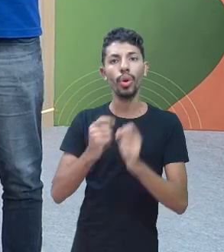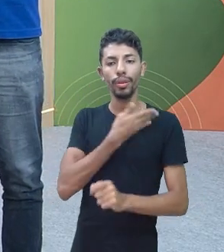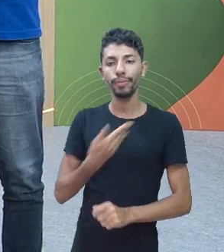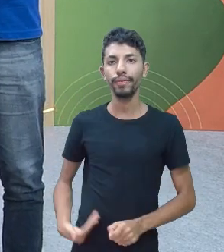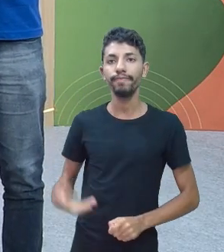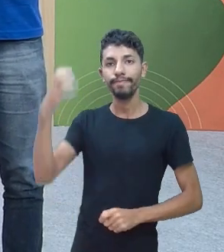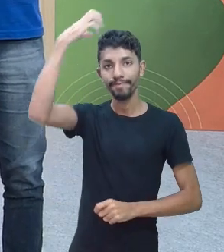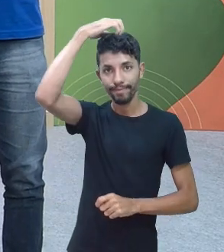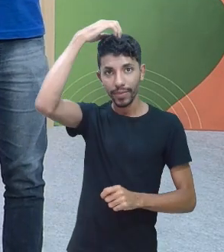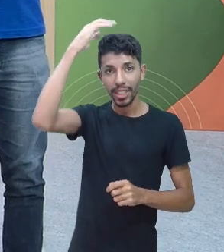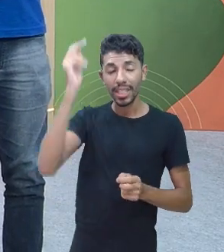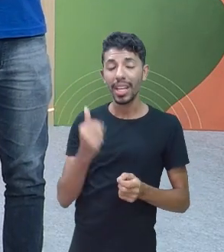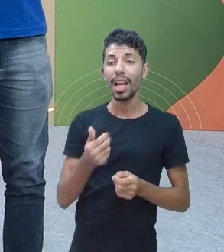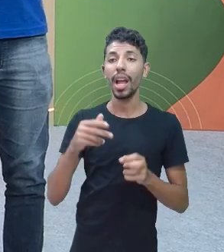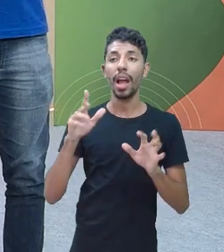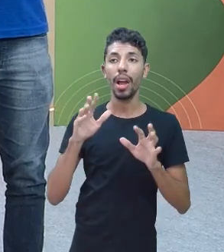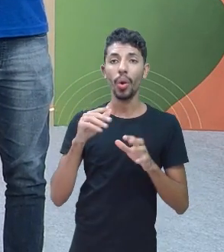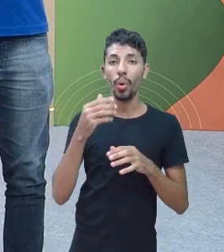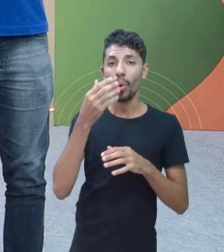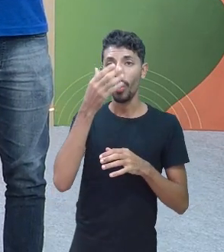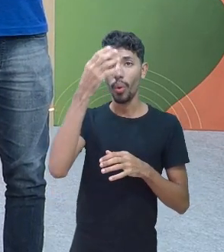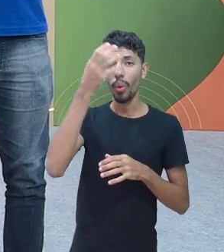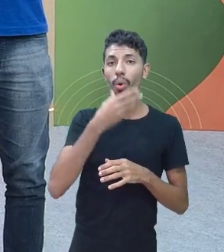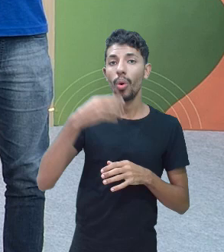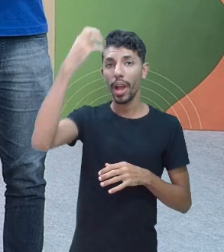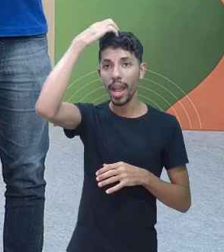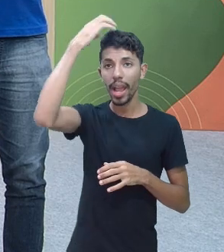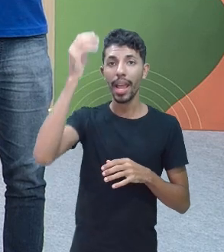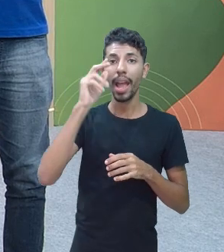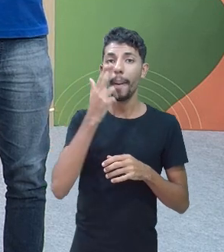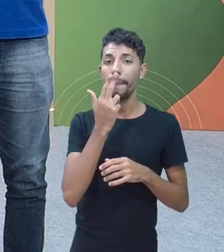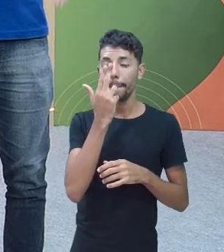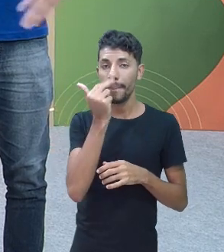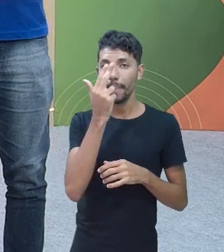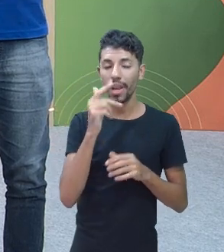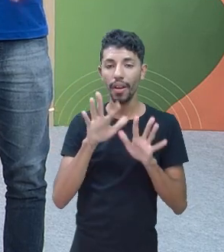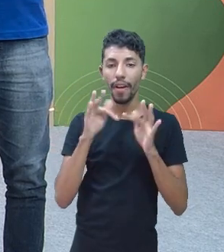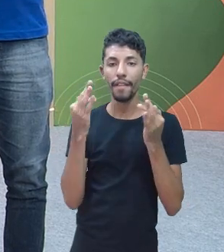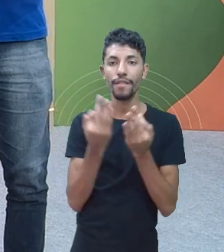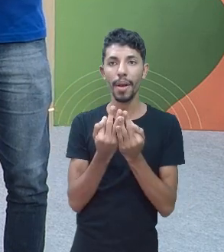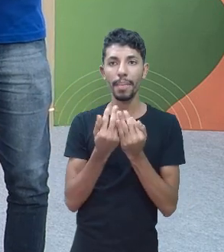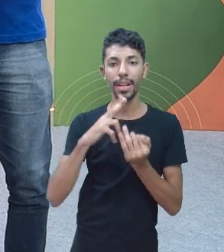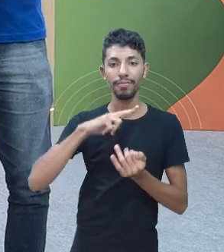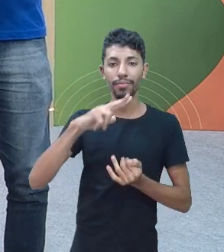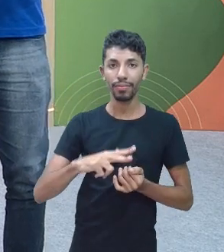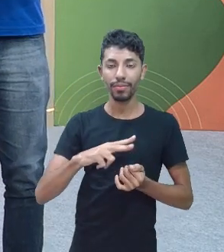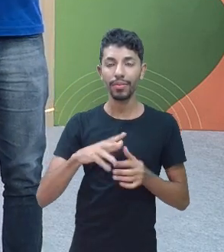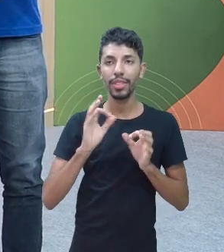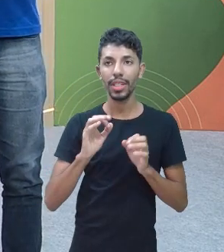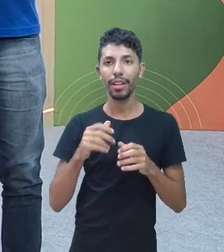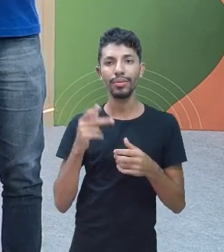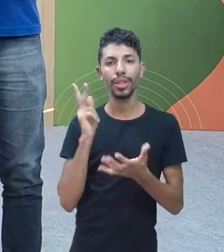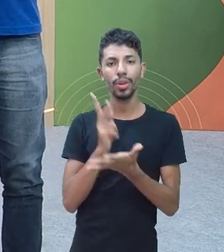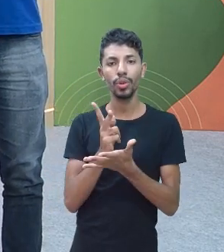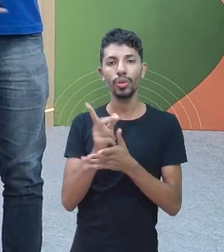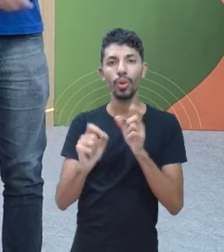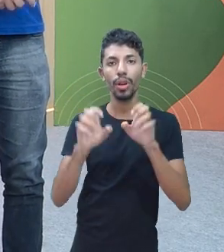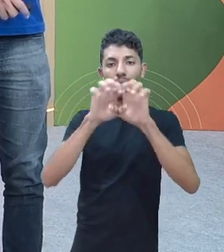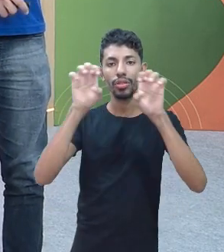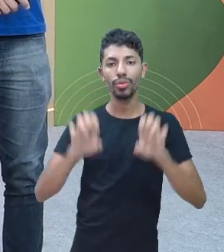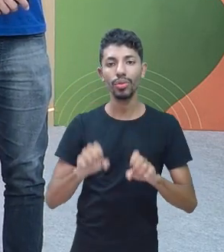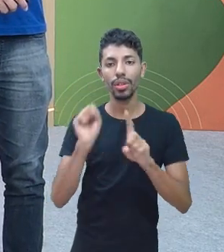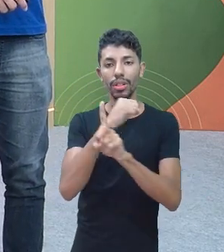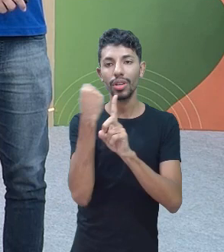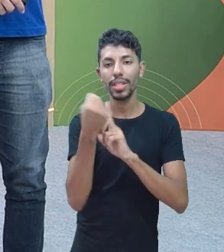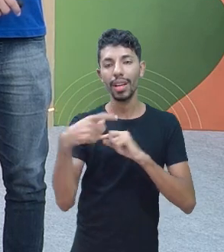mesma família que governava Portugal e mantiveram-se as estruturas sociais e econômicas, o que é um